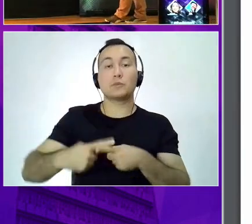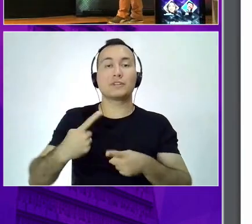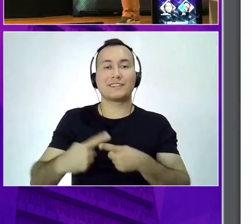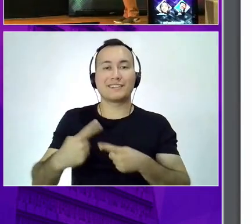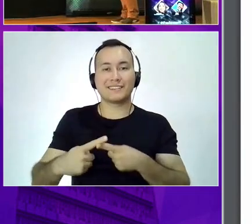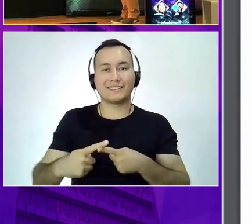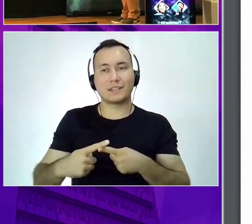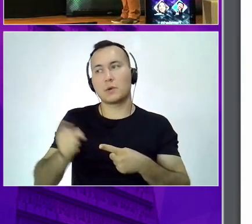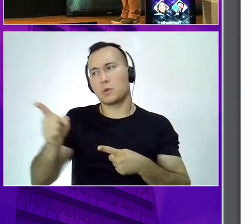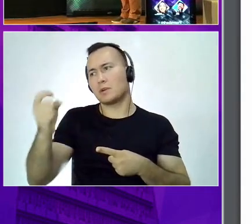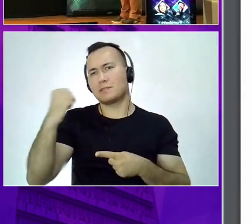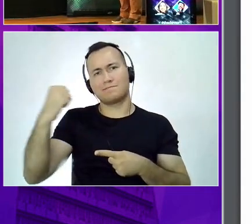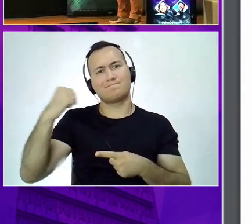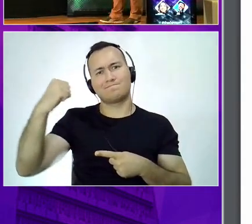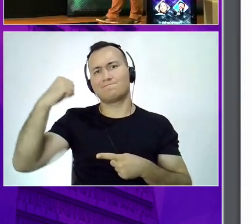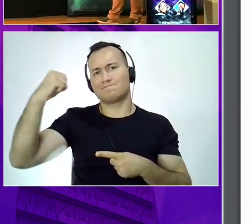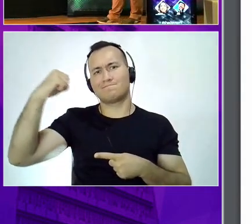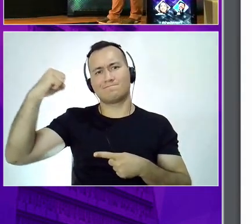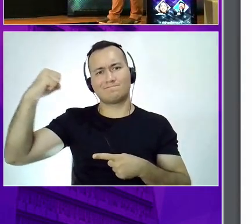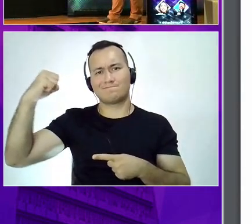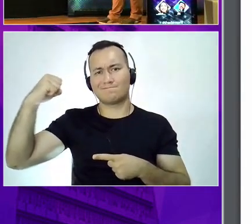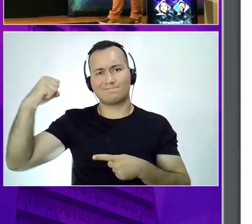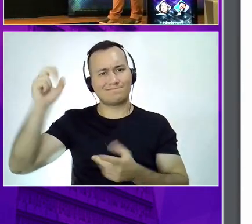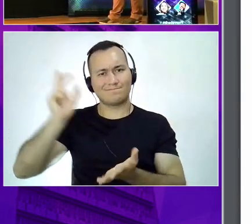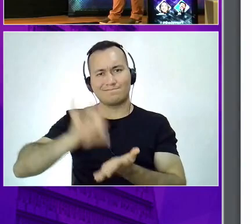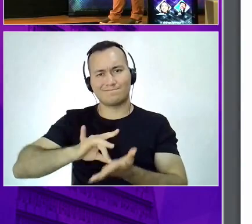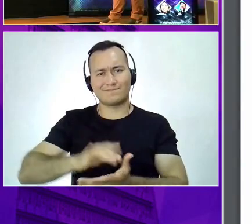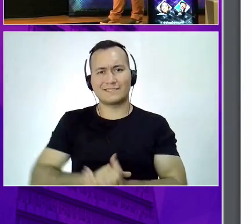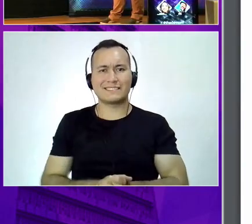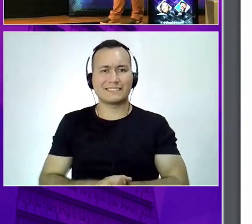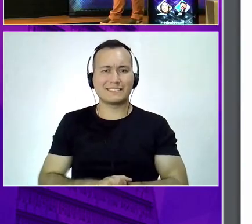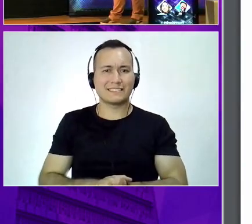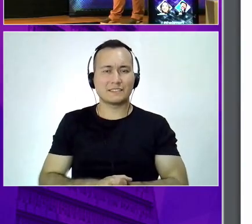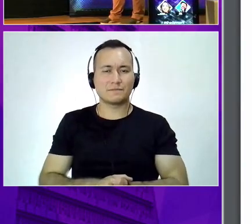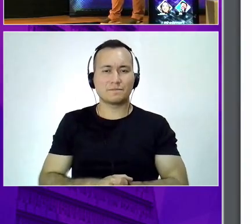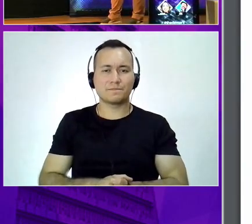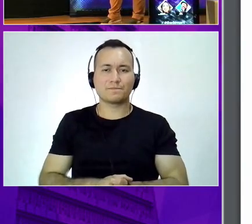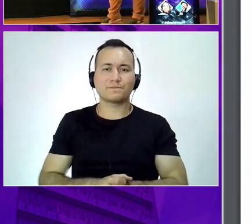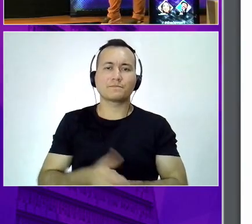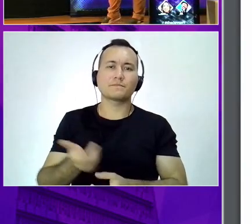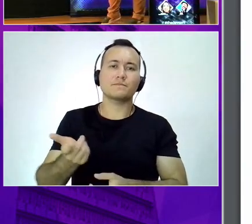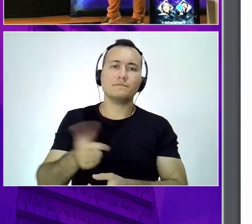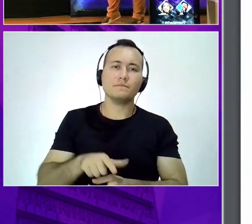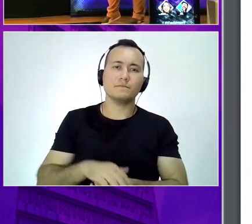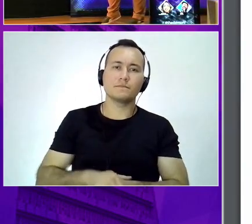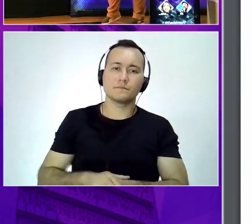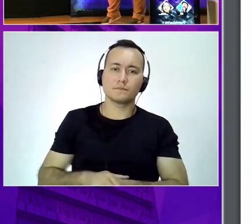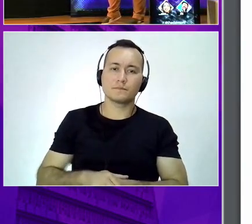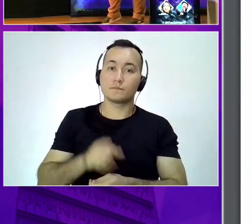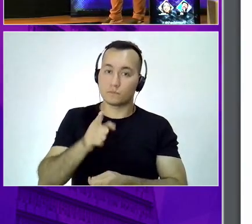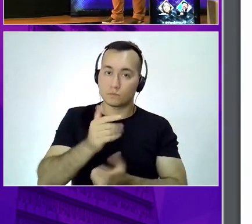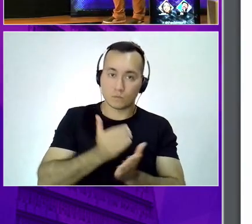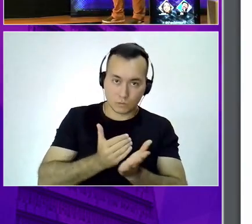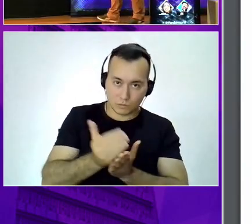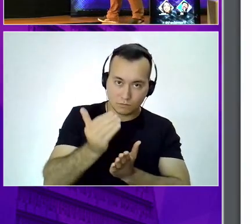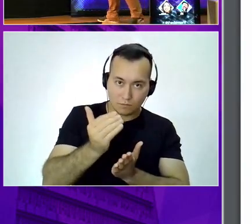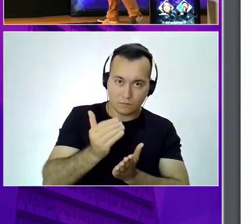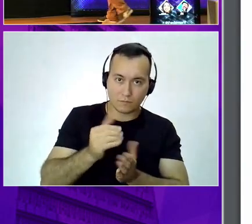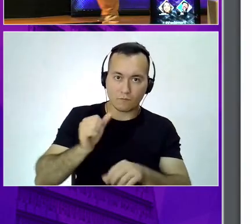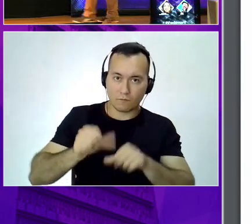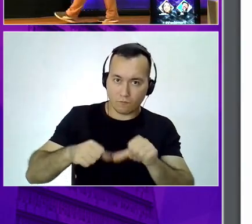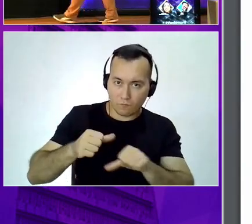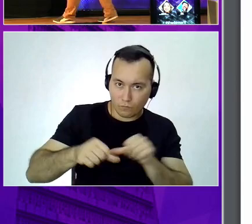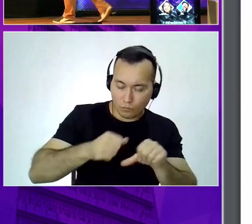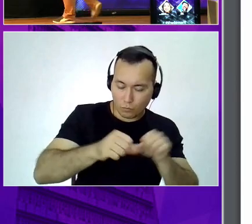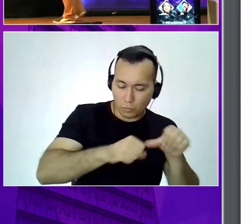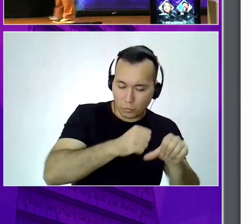e, né, buscar o resultado. O que geralmente vai acontecer quando você começar o processo de mudança?